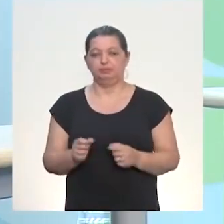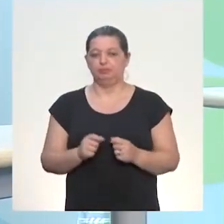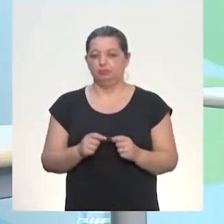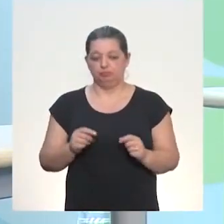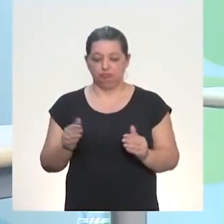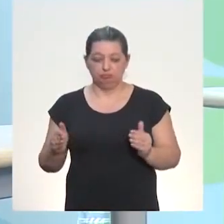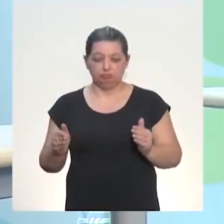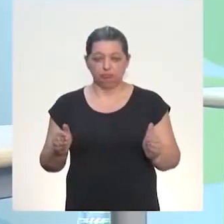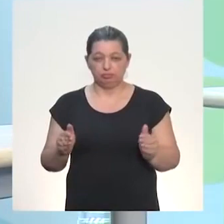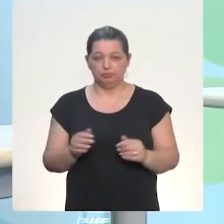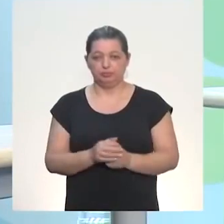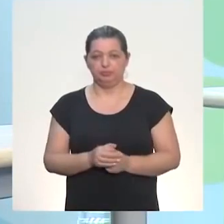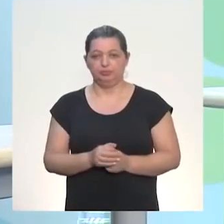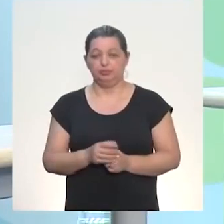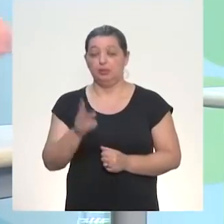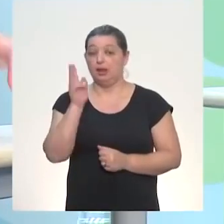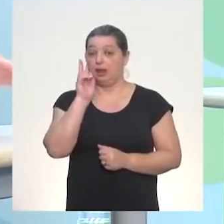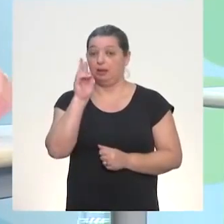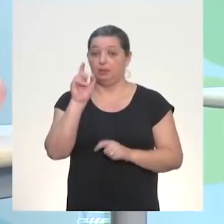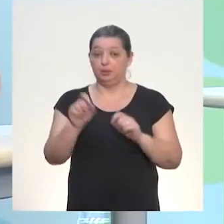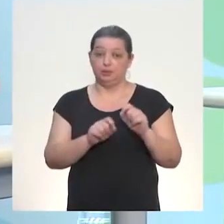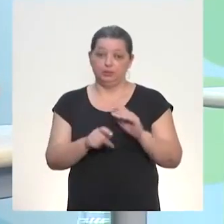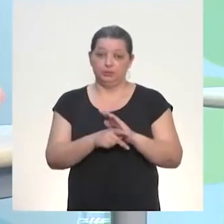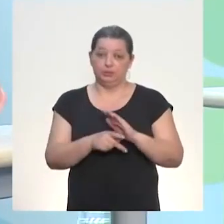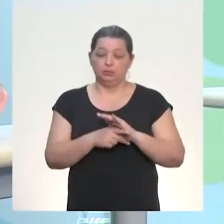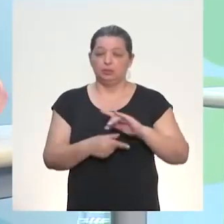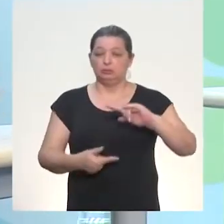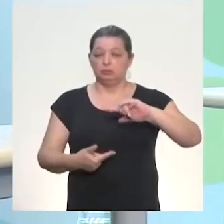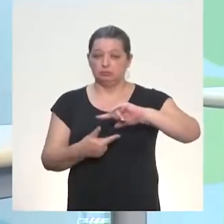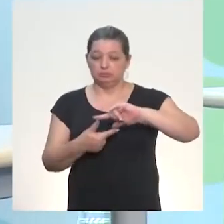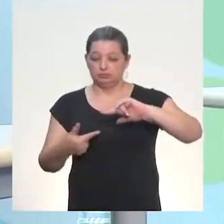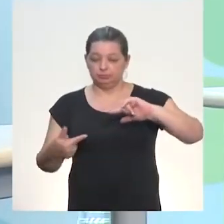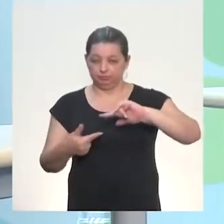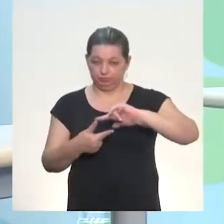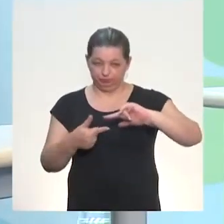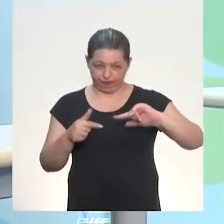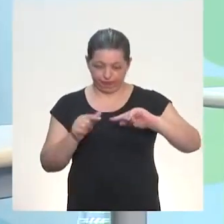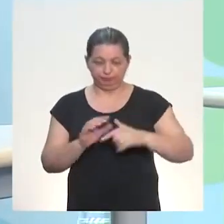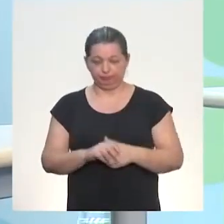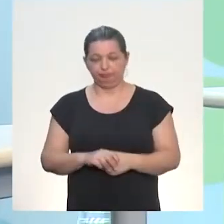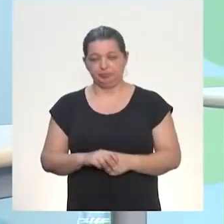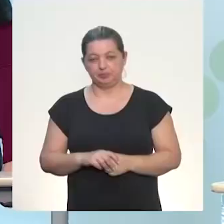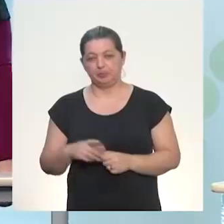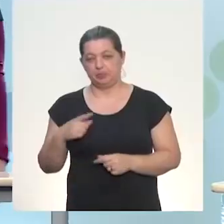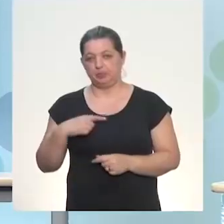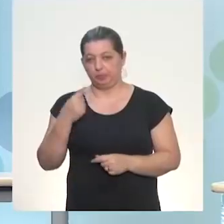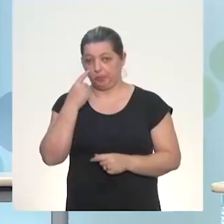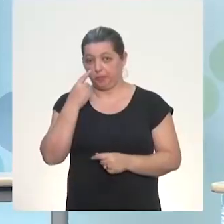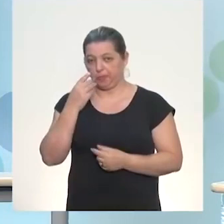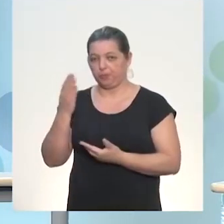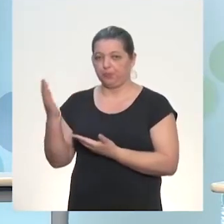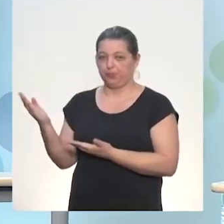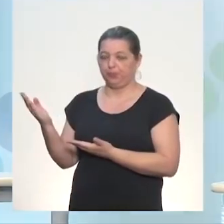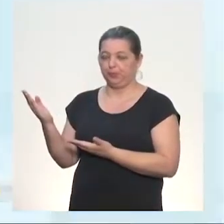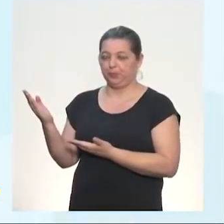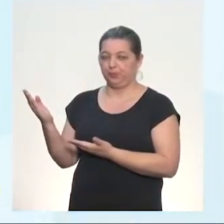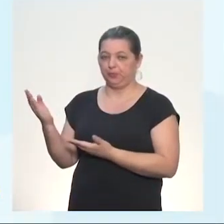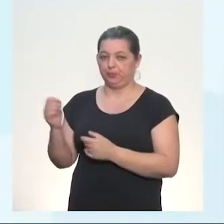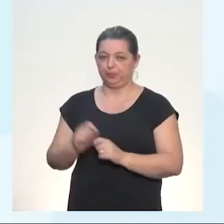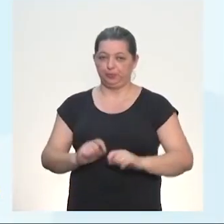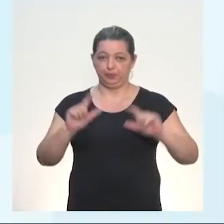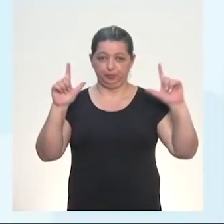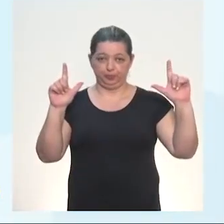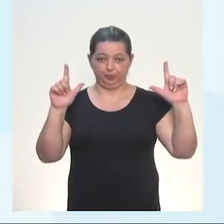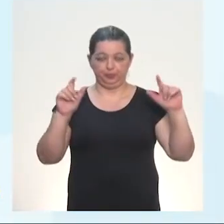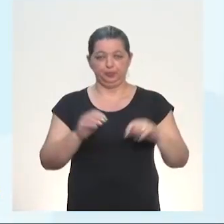bem? Então, aqui a gente tem que lembrar que o cubo se encaixa também nos nossos blocos retangulares. Então, eu vou voltar ali para a tela, pode mostrar para eles. A